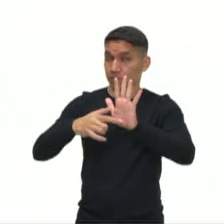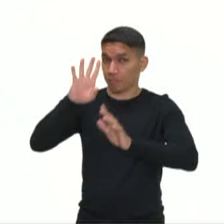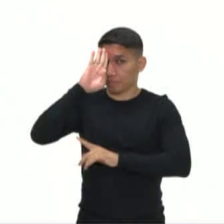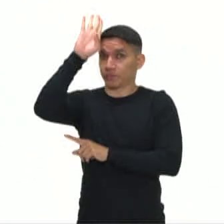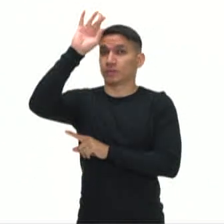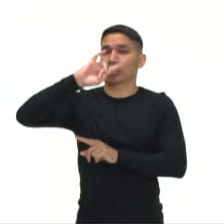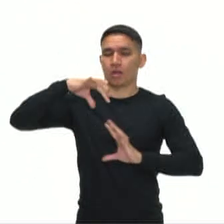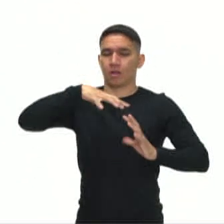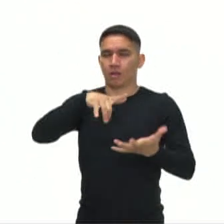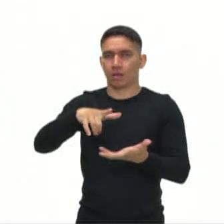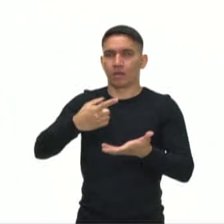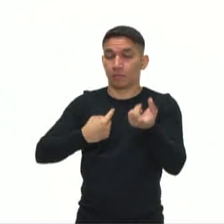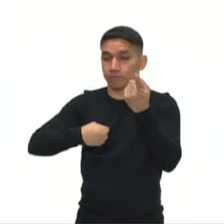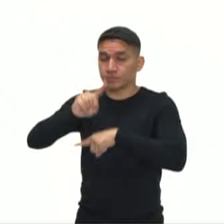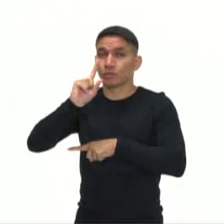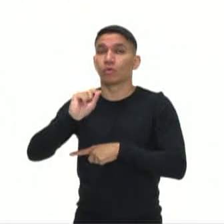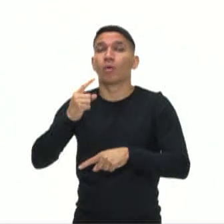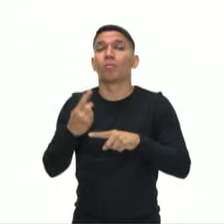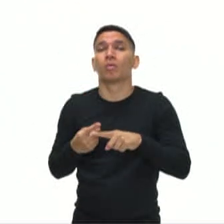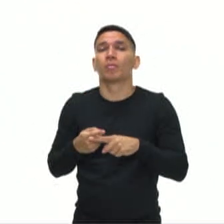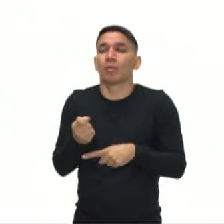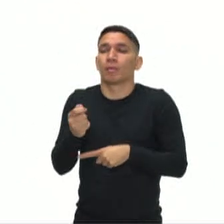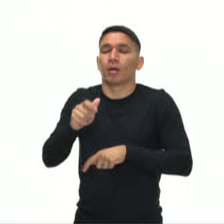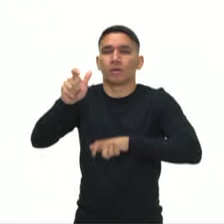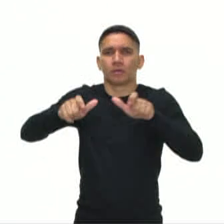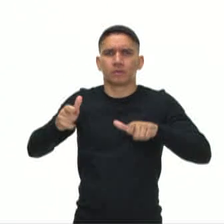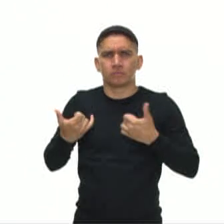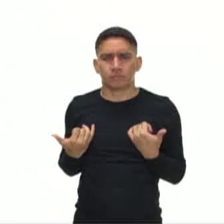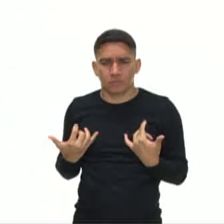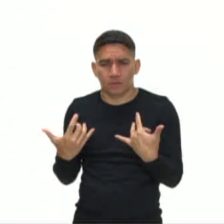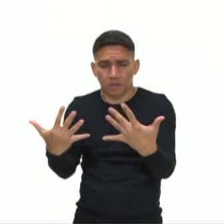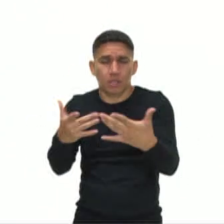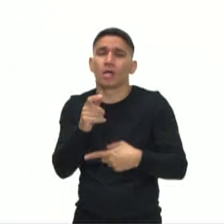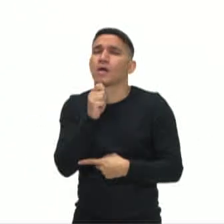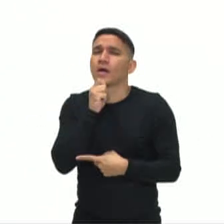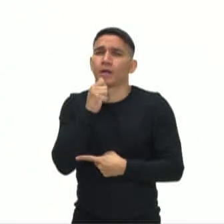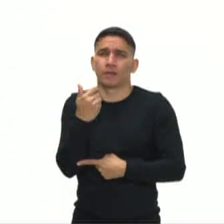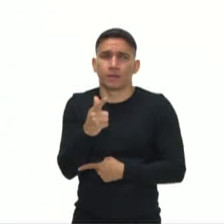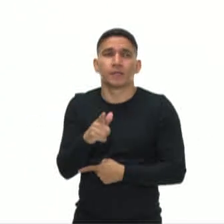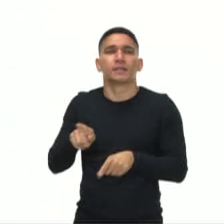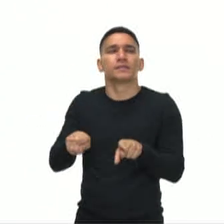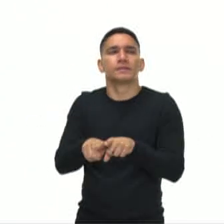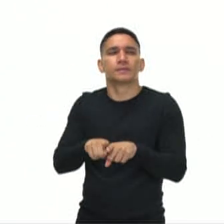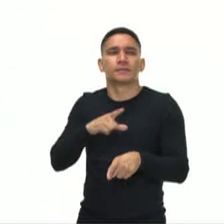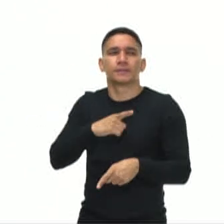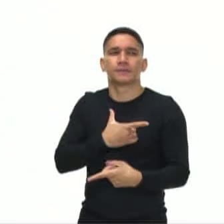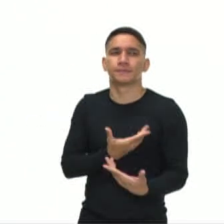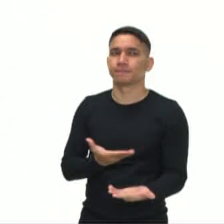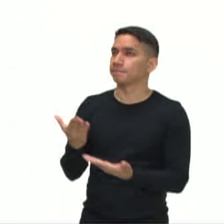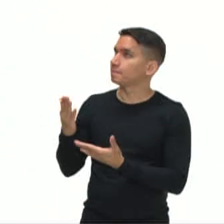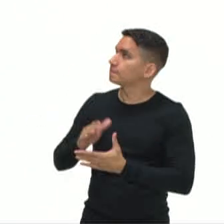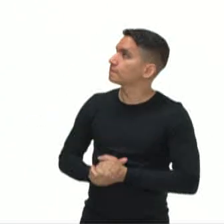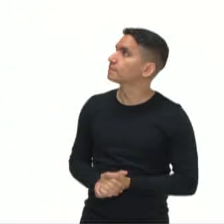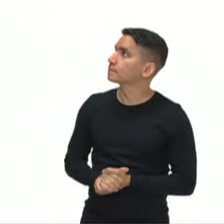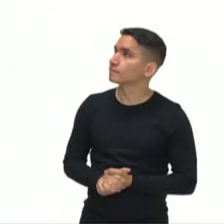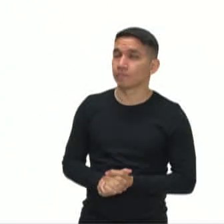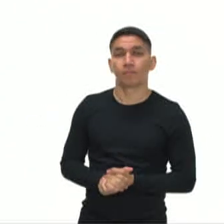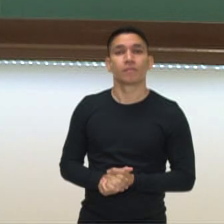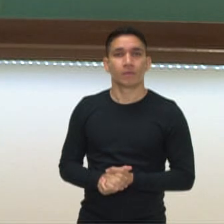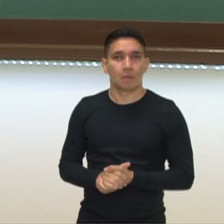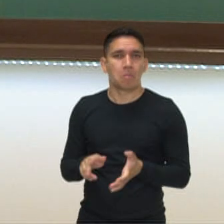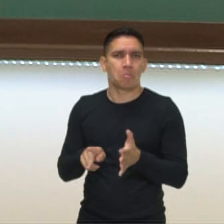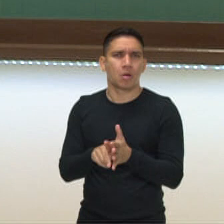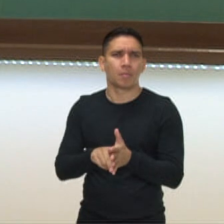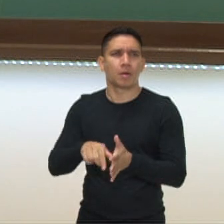posterior no Renascimento por não terem um público intelectualizado, a plebe gostava dos gladiadores e do circo, no caso as